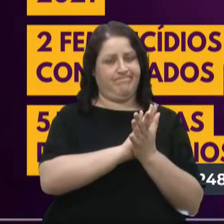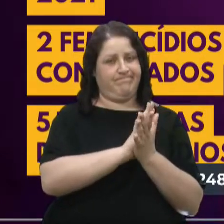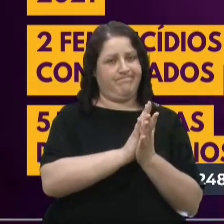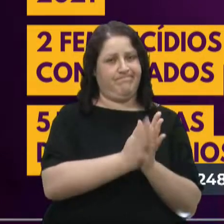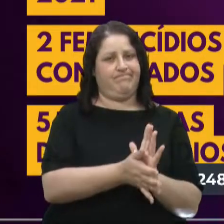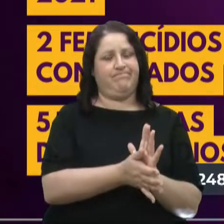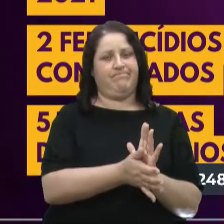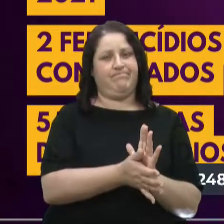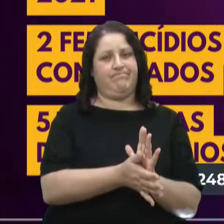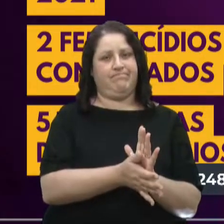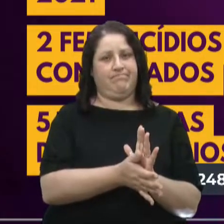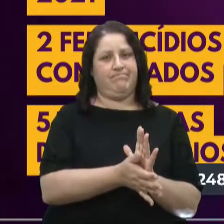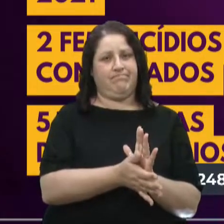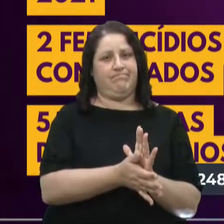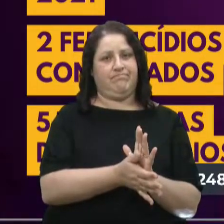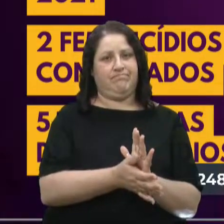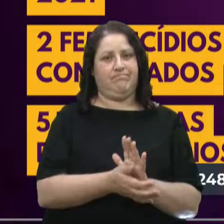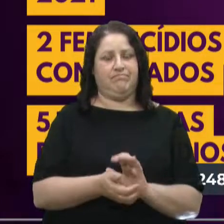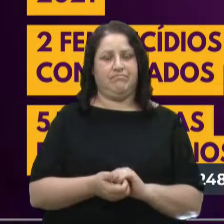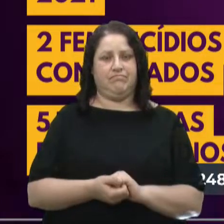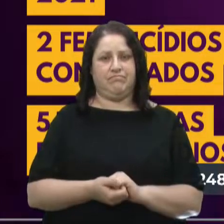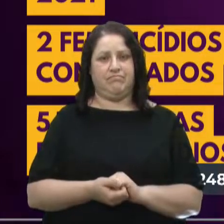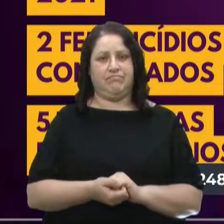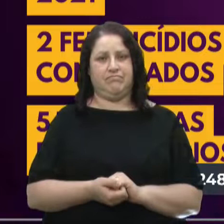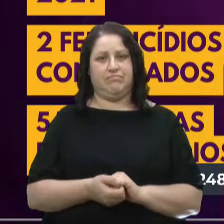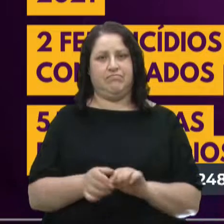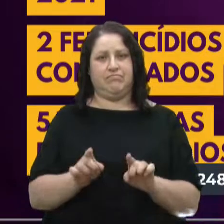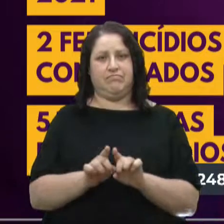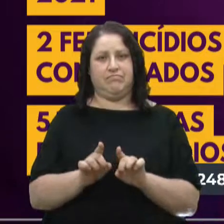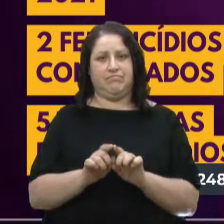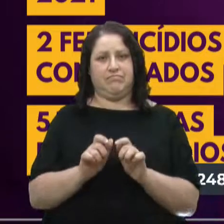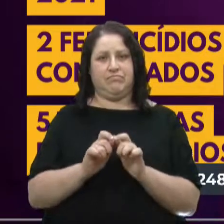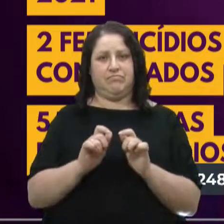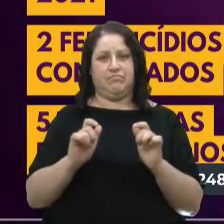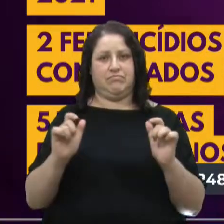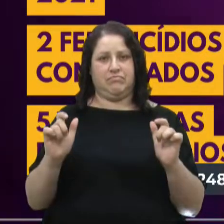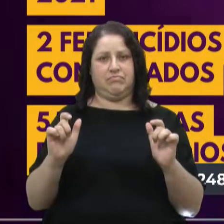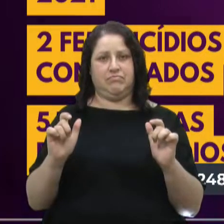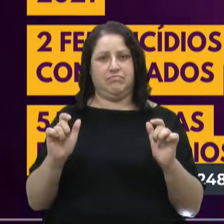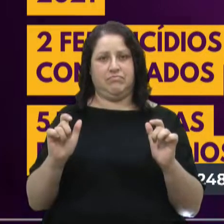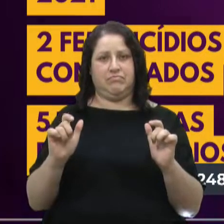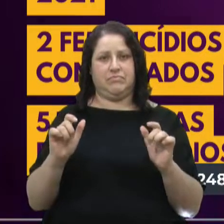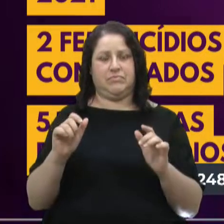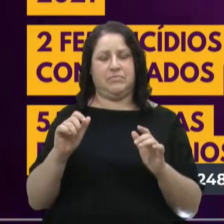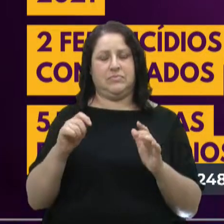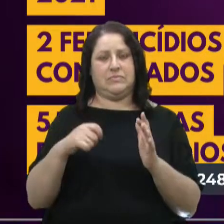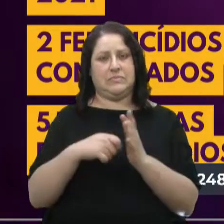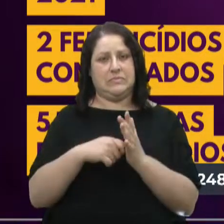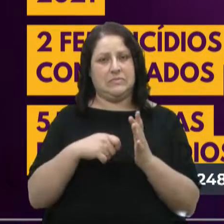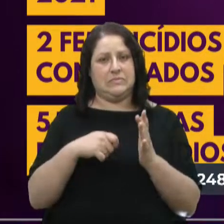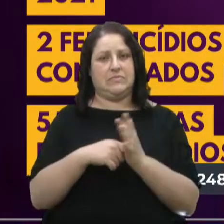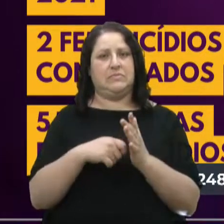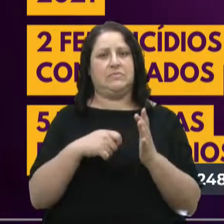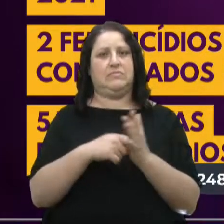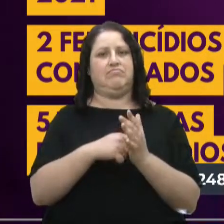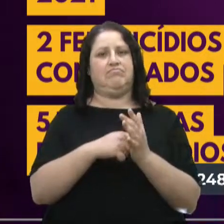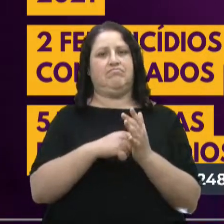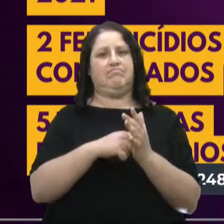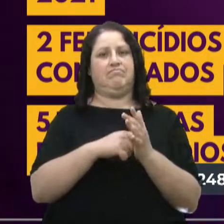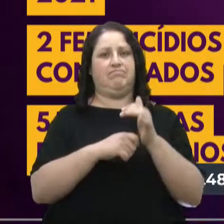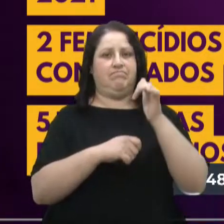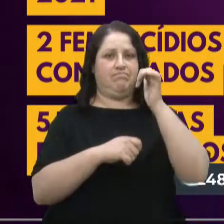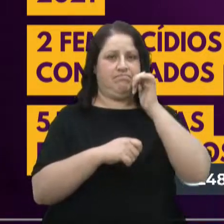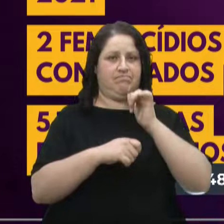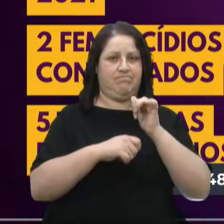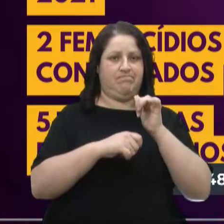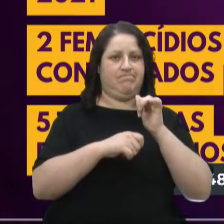foram de fato efetivados, e também houve um aumento nas tentativas de feminicídios, o que faz